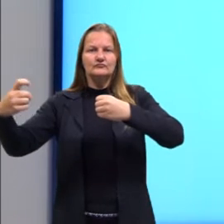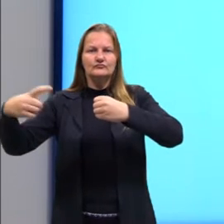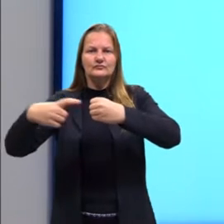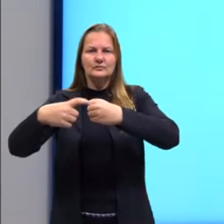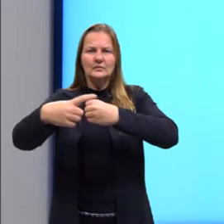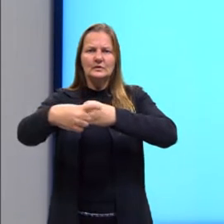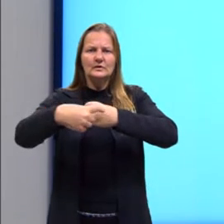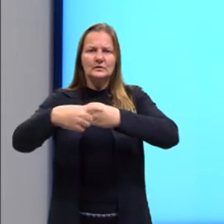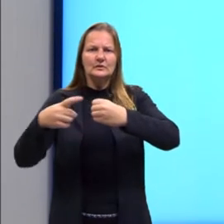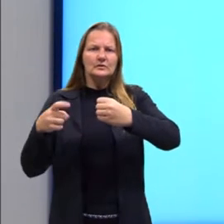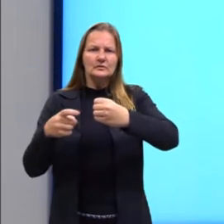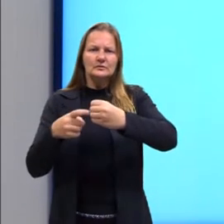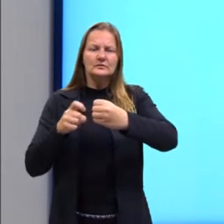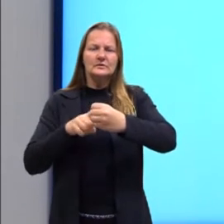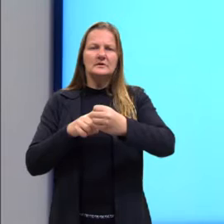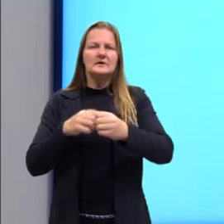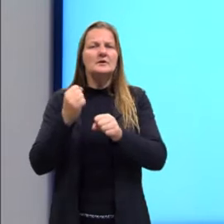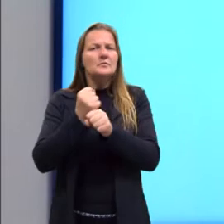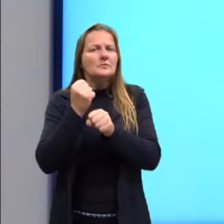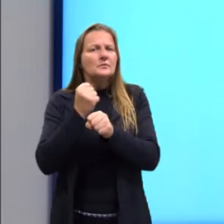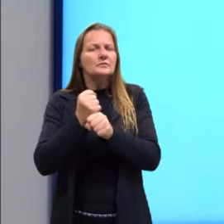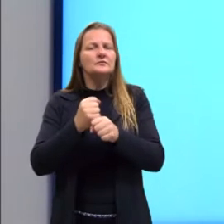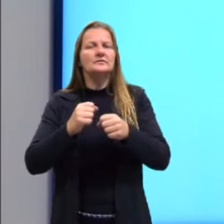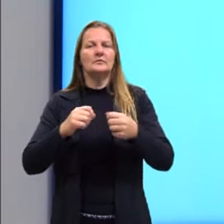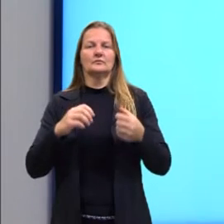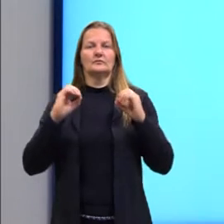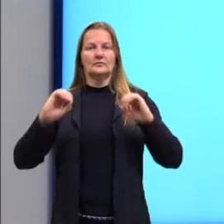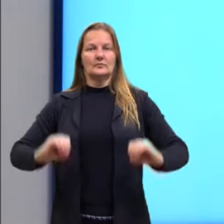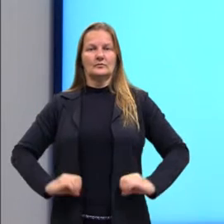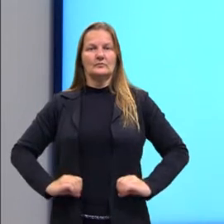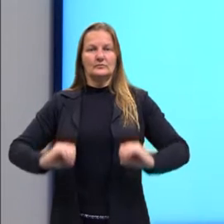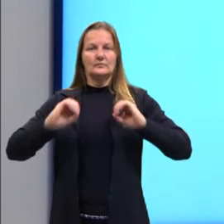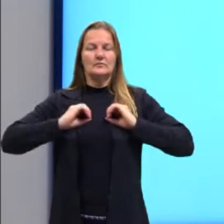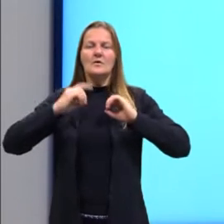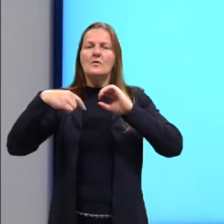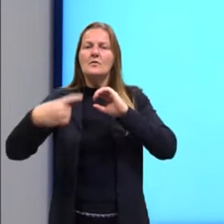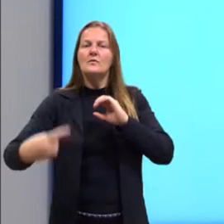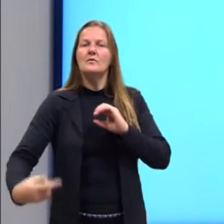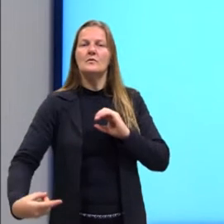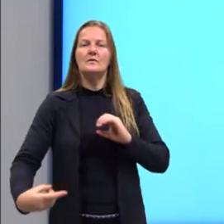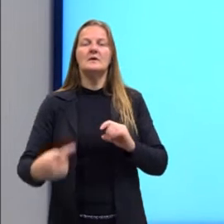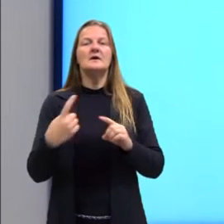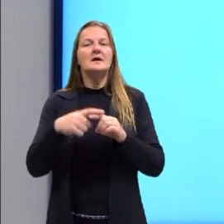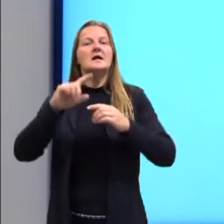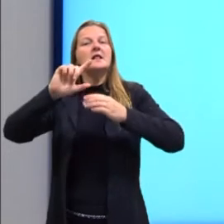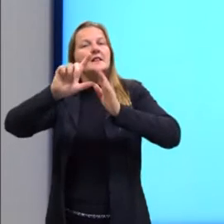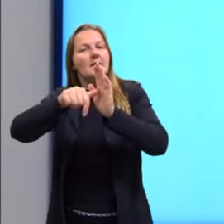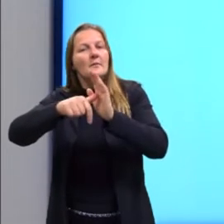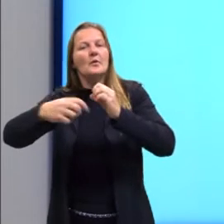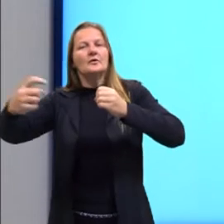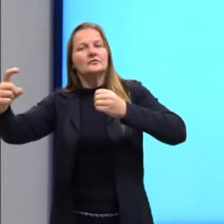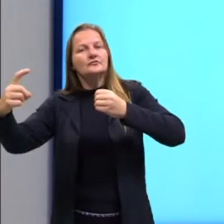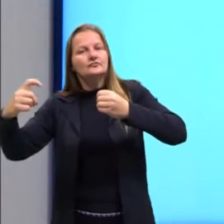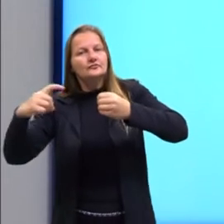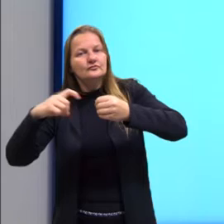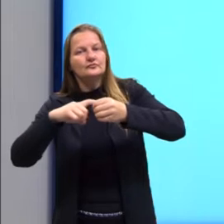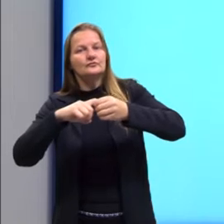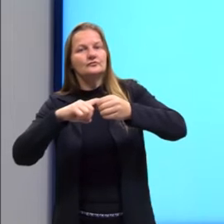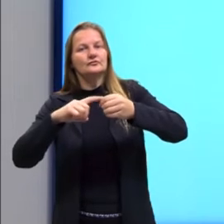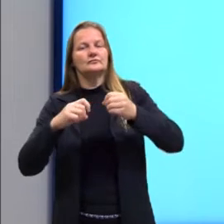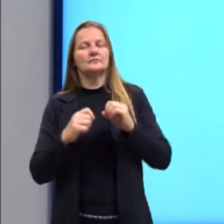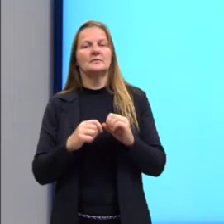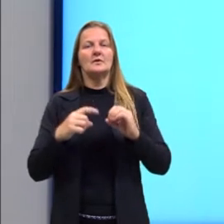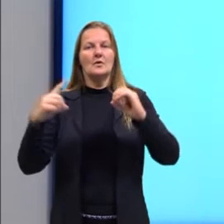ela envolve a produção de gametas EA posterior fecundação certo